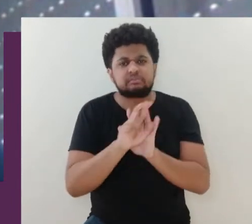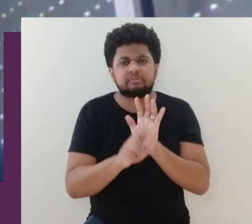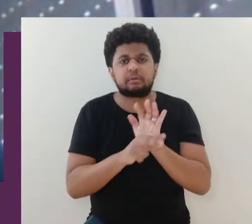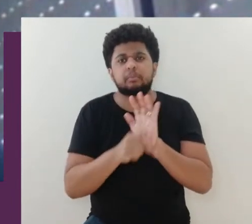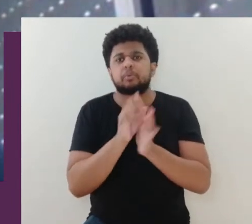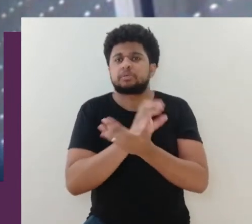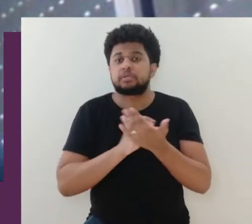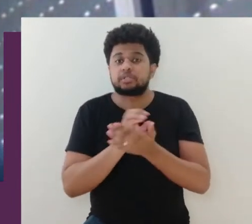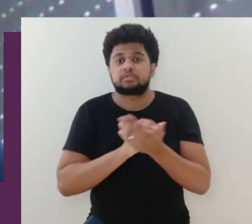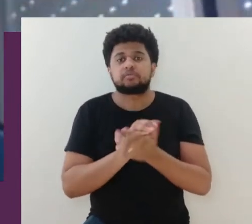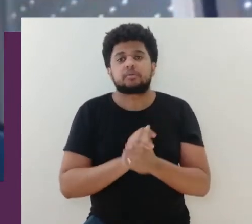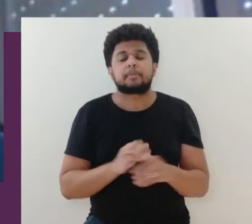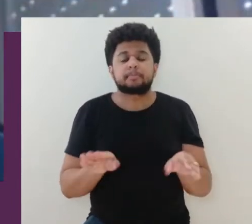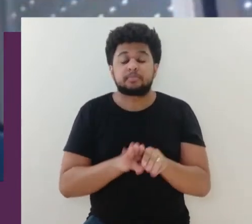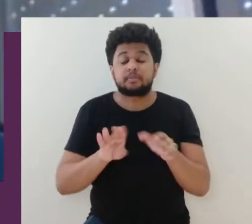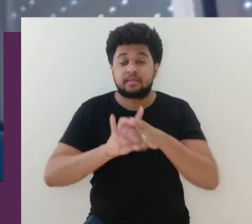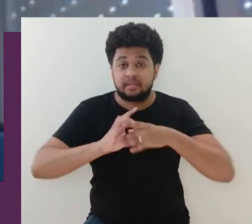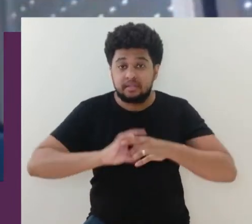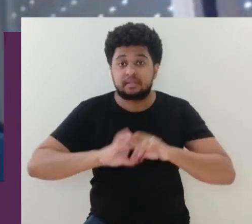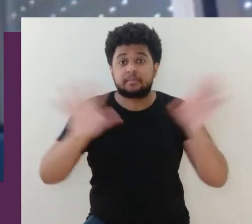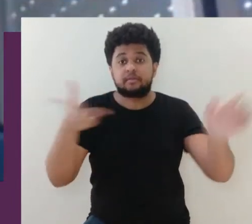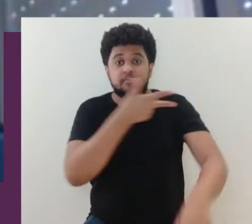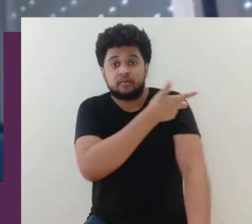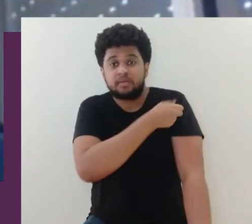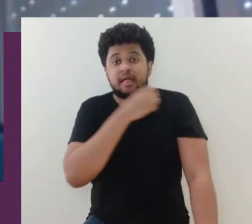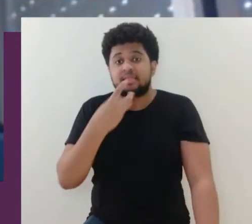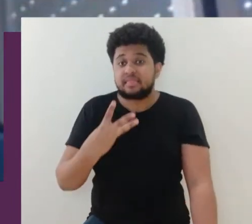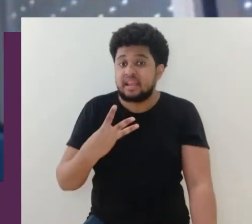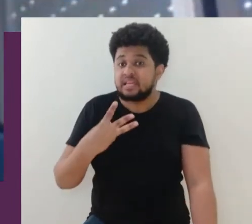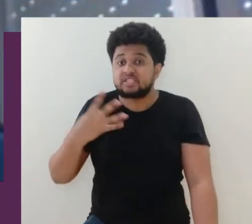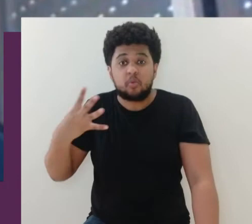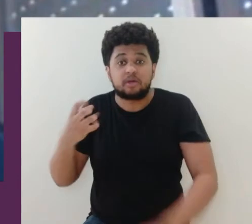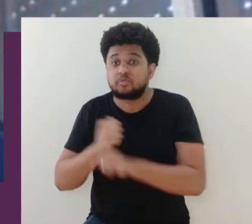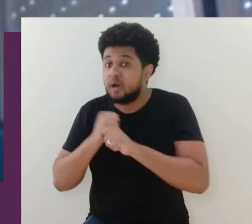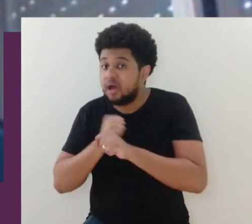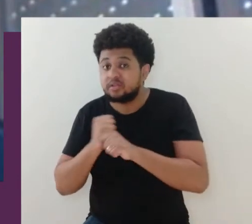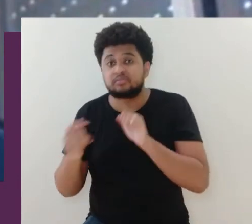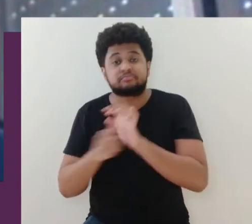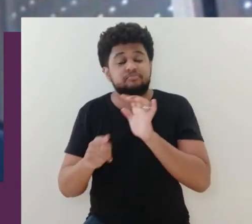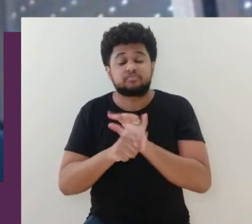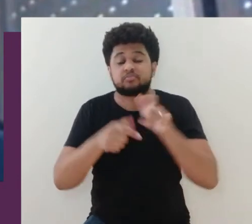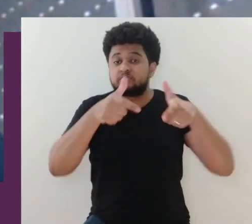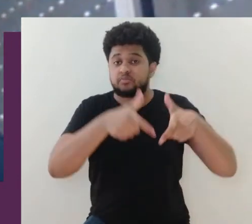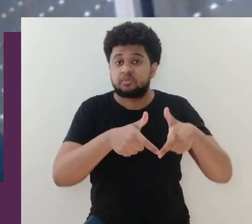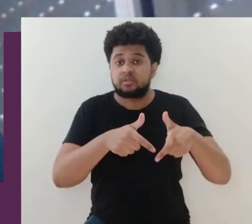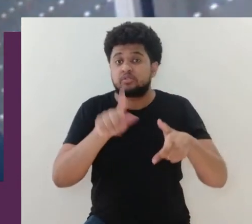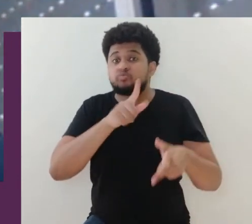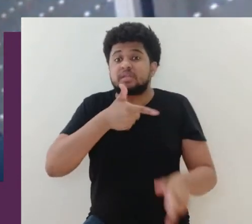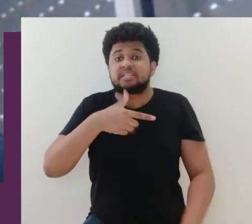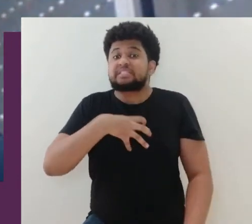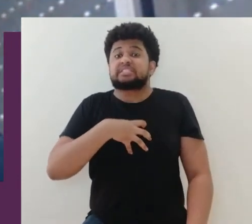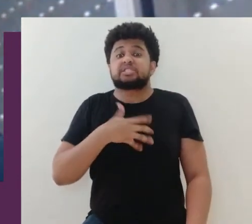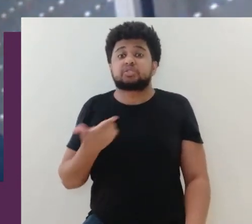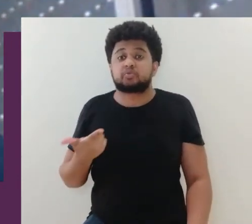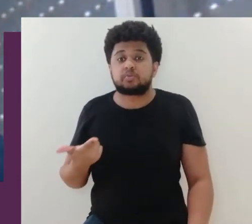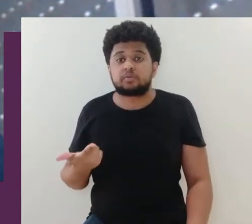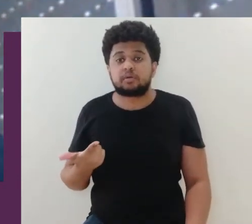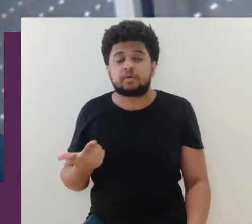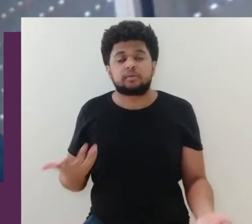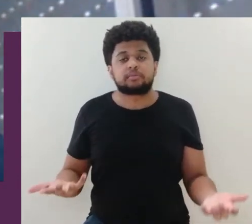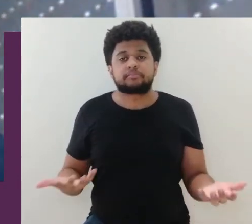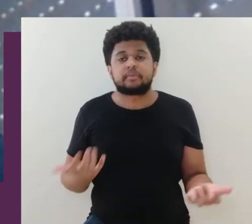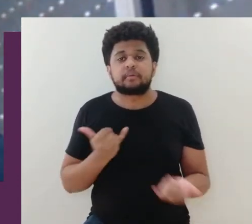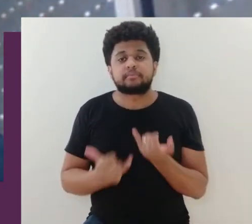revistas científicas. Um pedido para a liberação de uma vacina fica 3, 4 anos numa agência reguladora. Isso não faz mais sentido. Então,